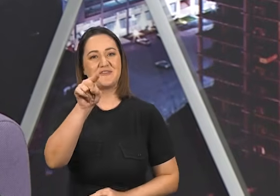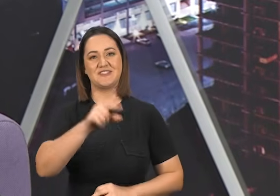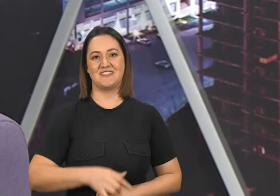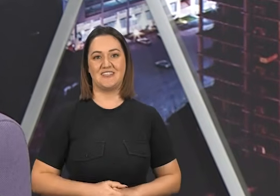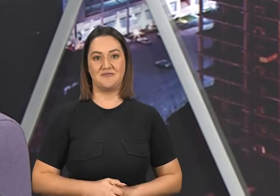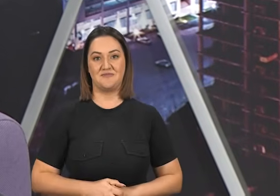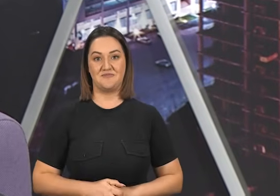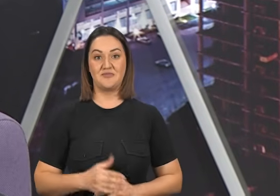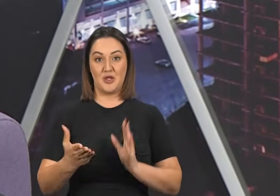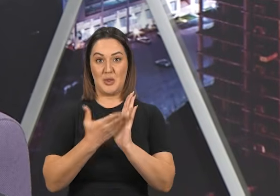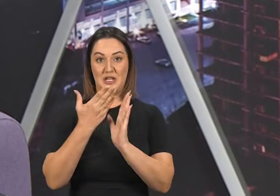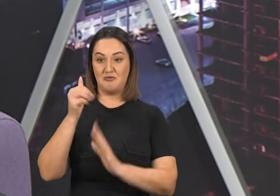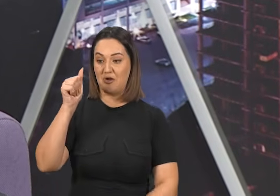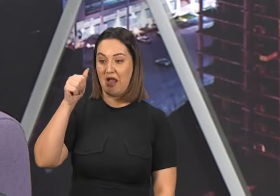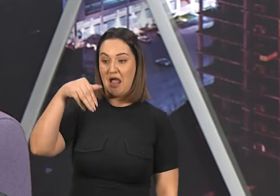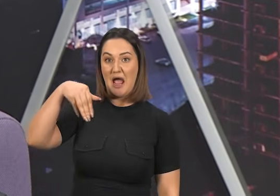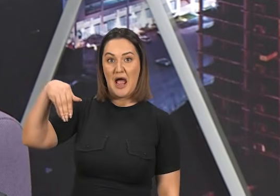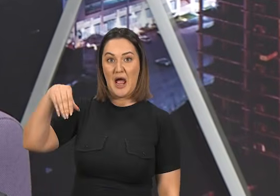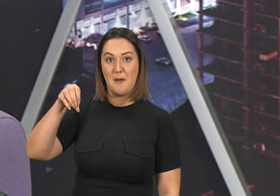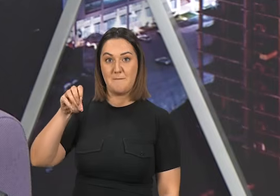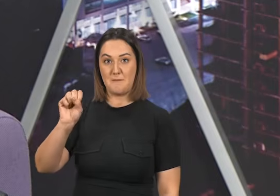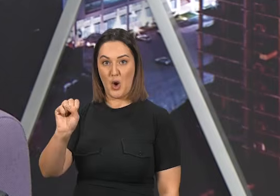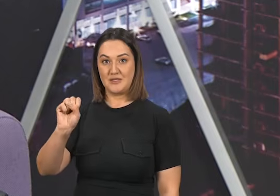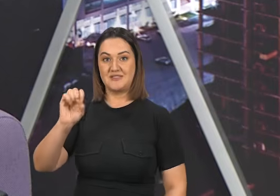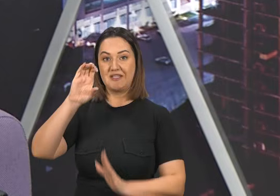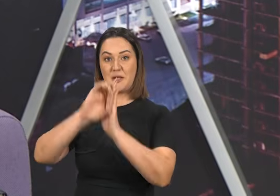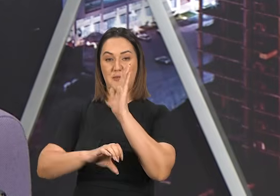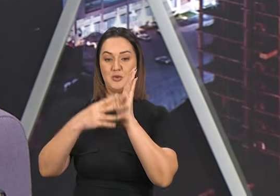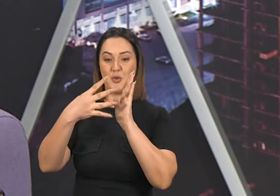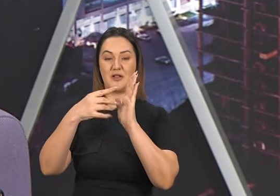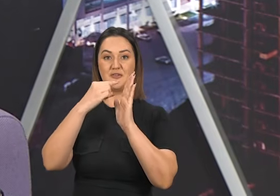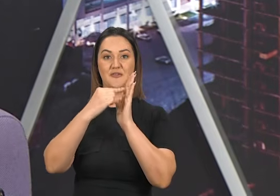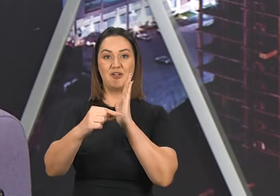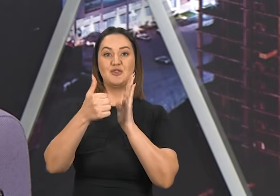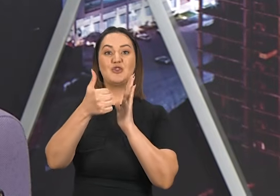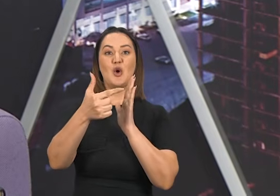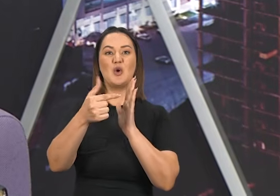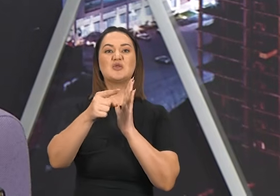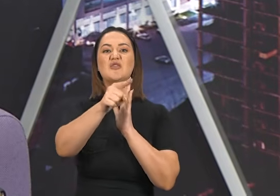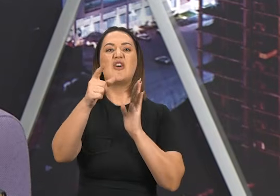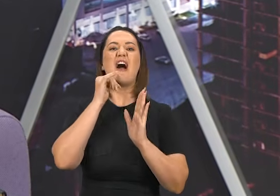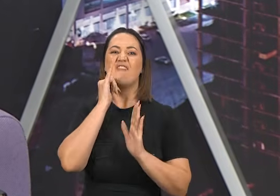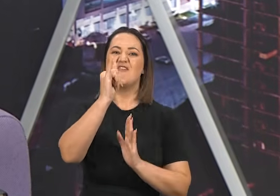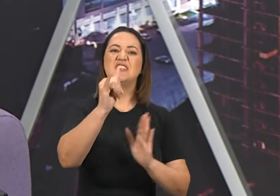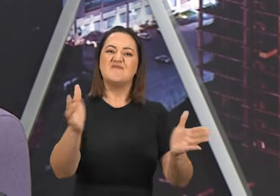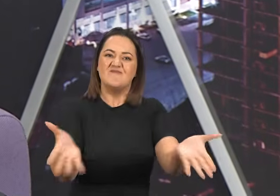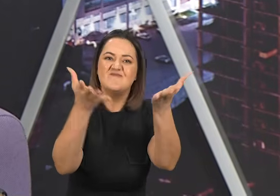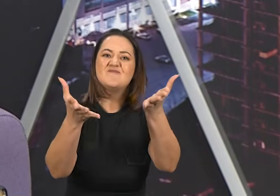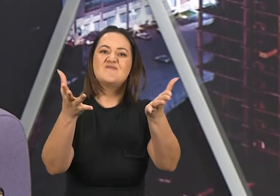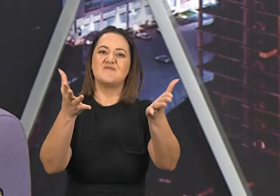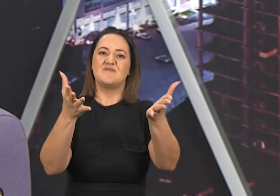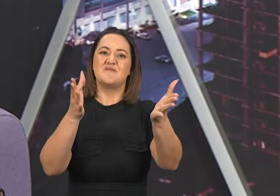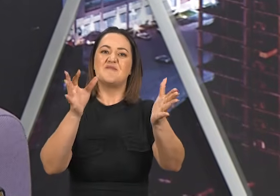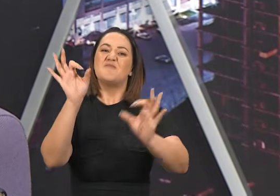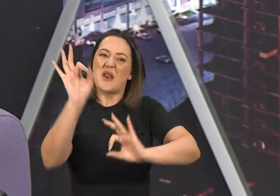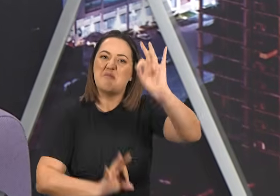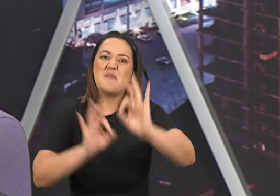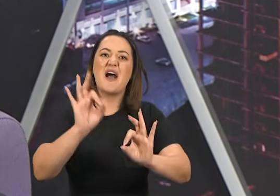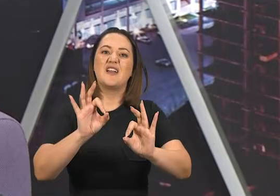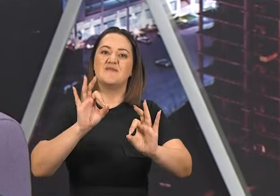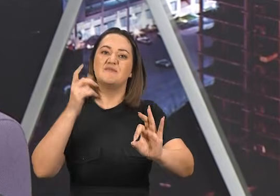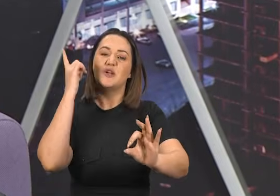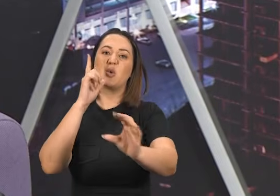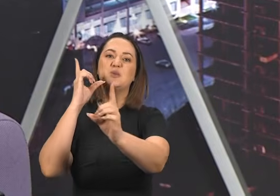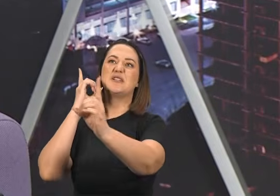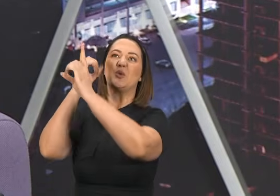Prepare-se. Sabe o que diz Amós, capítulo 4, verso 12? Fala assim: prepara-te para te